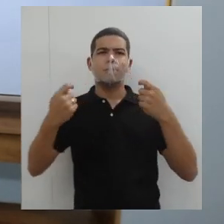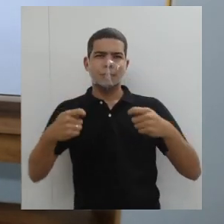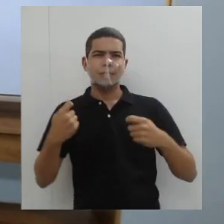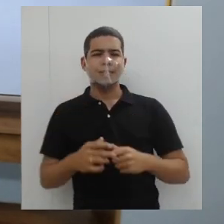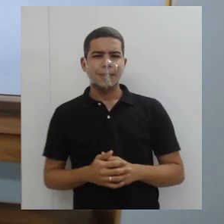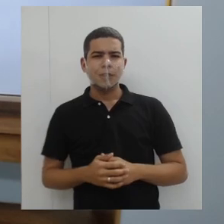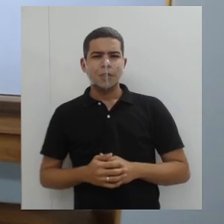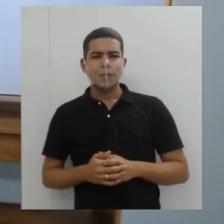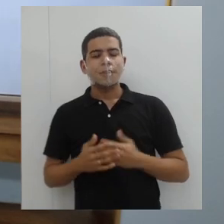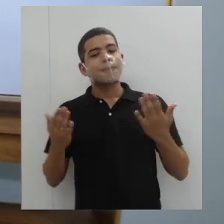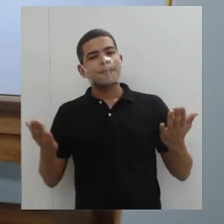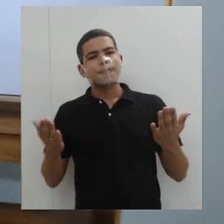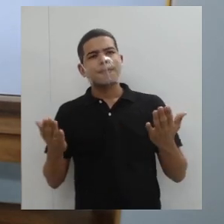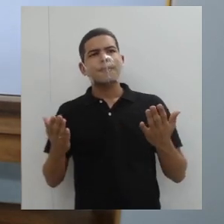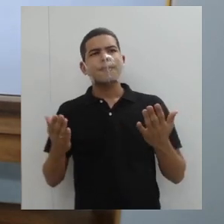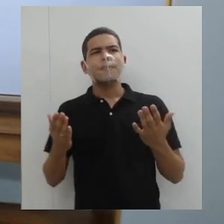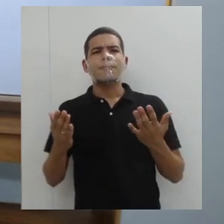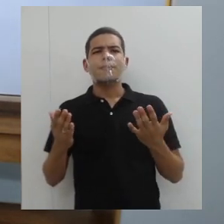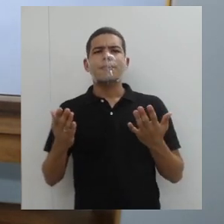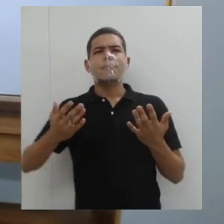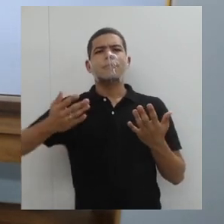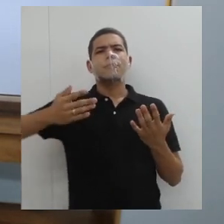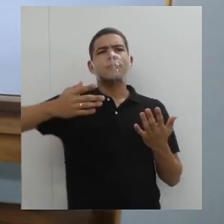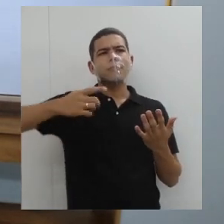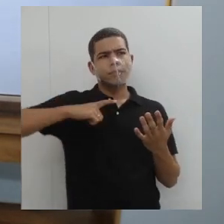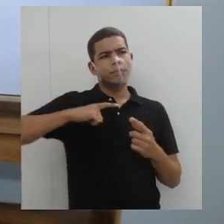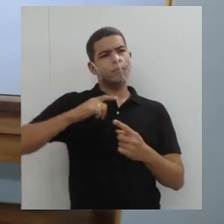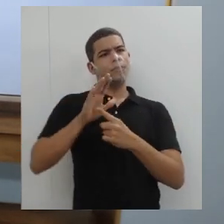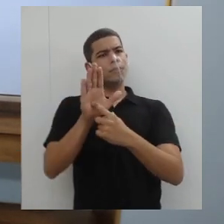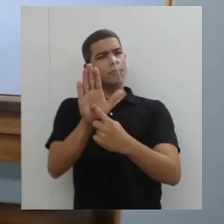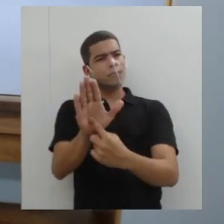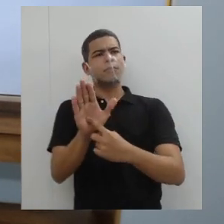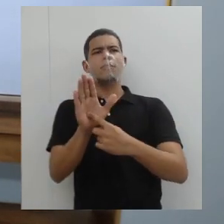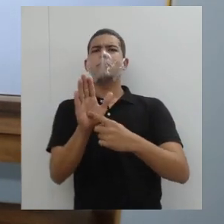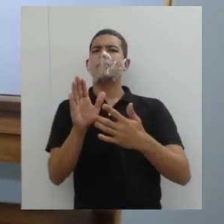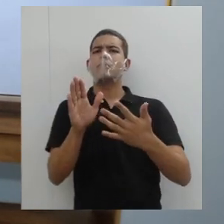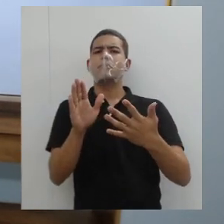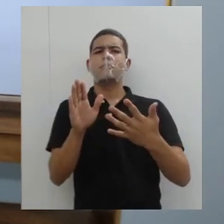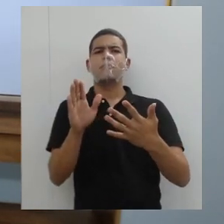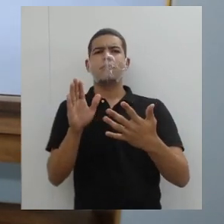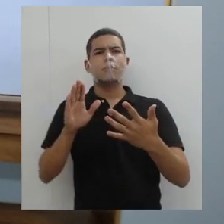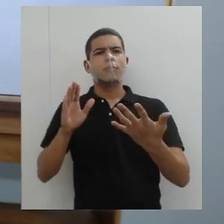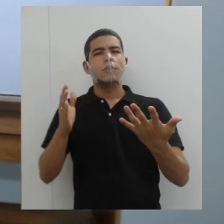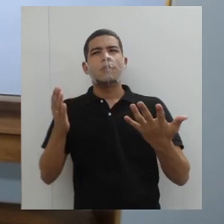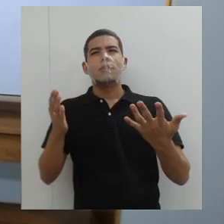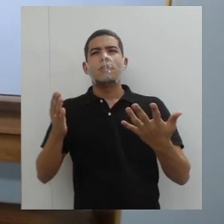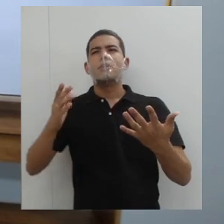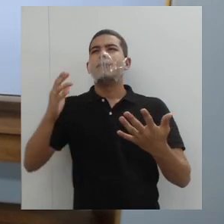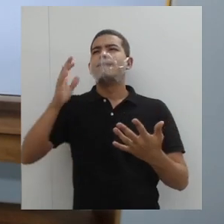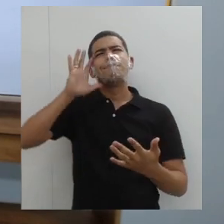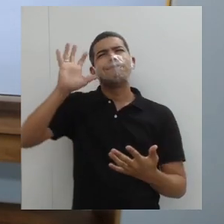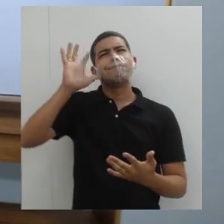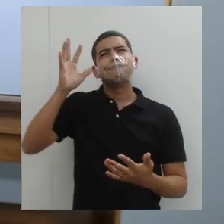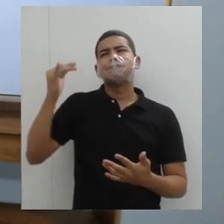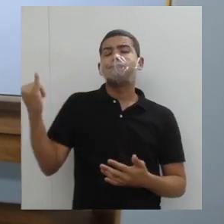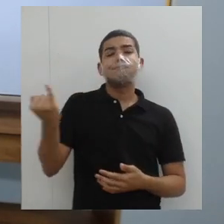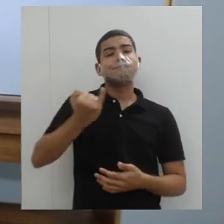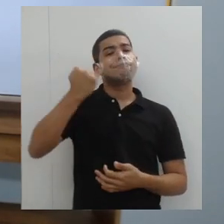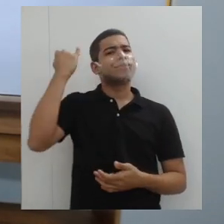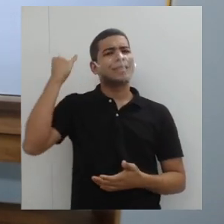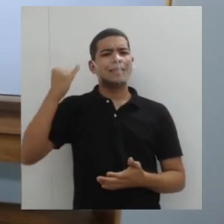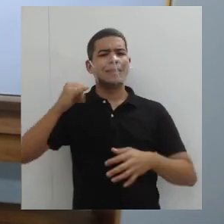tá certo? Então, dessa forma, se mostra extremamente relevante refletisse